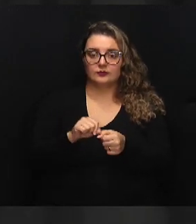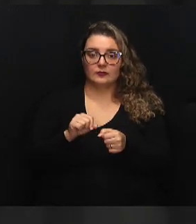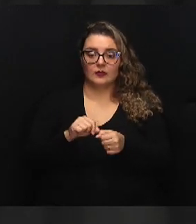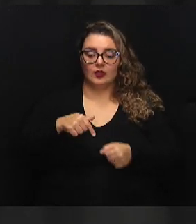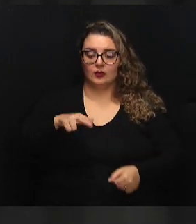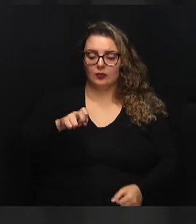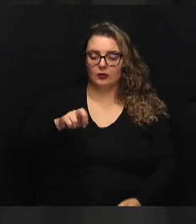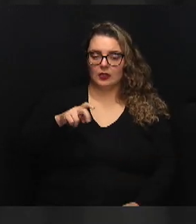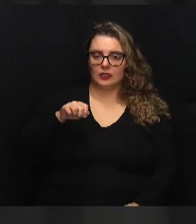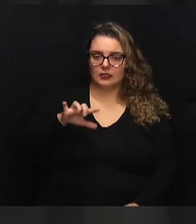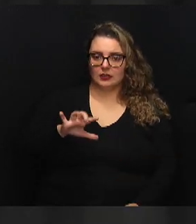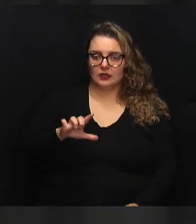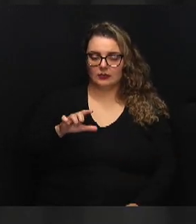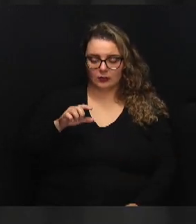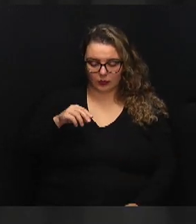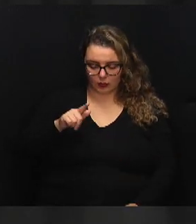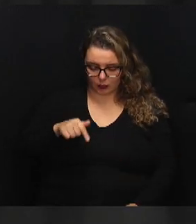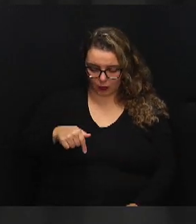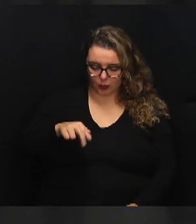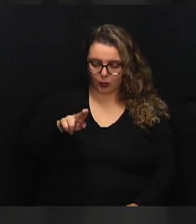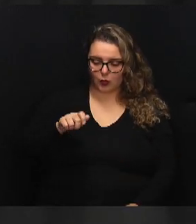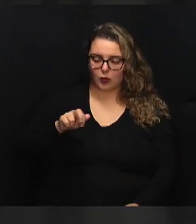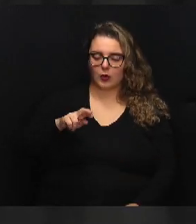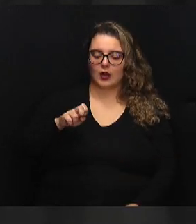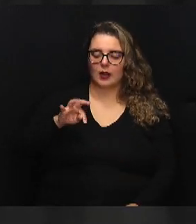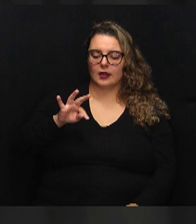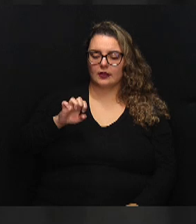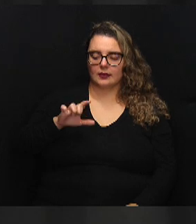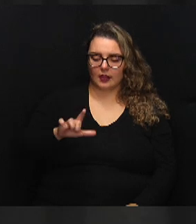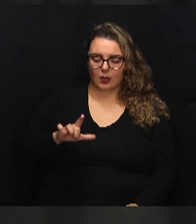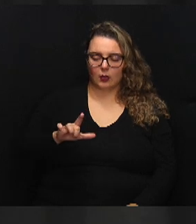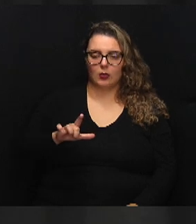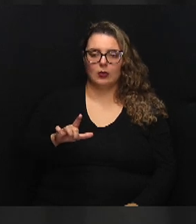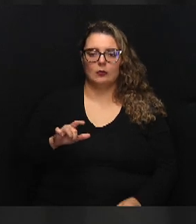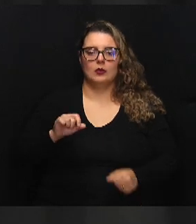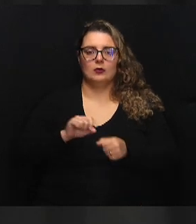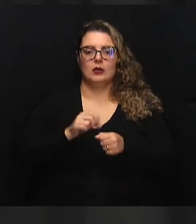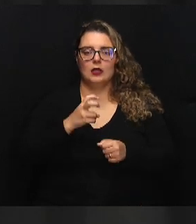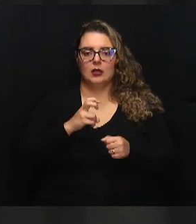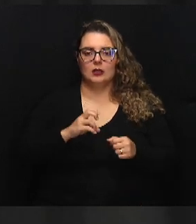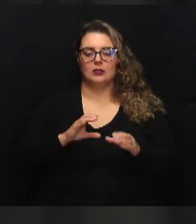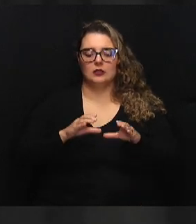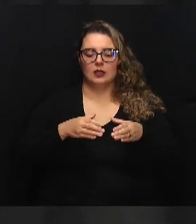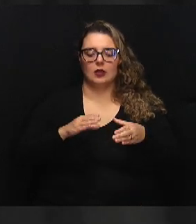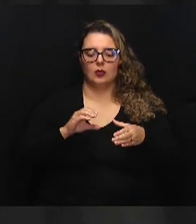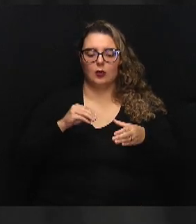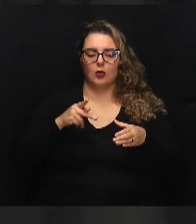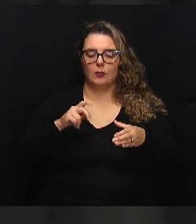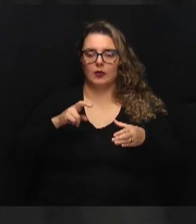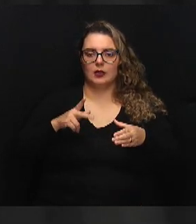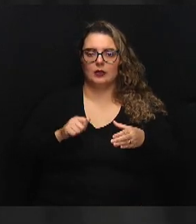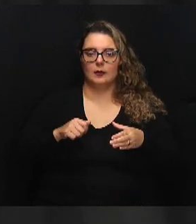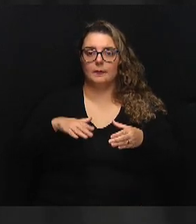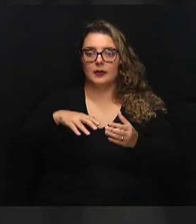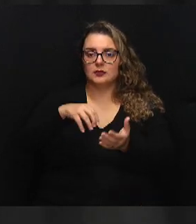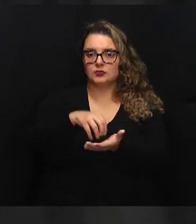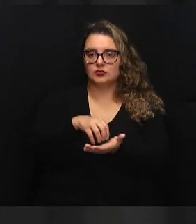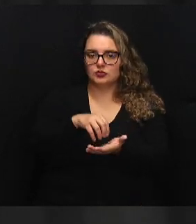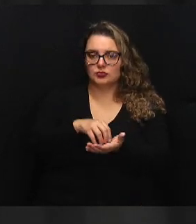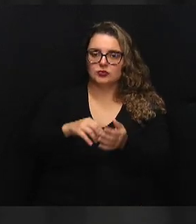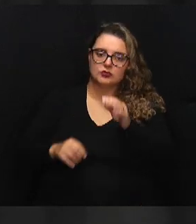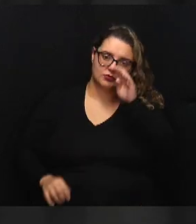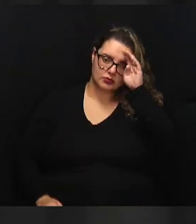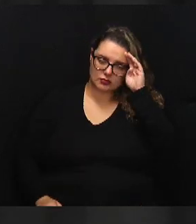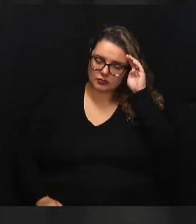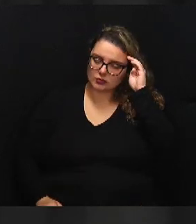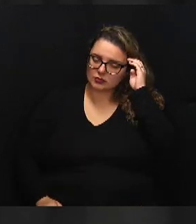5ª Companhia, para a gente poder estar colocando a Polícia Militar mais no centro do